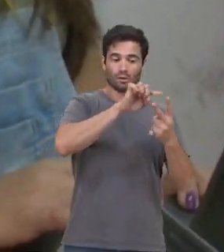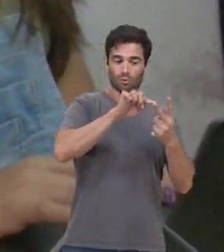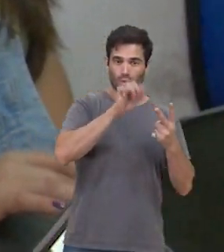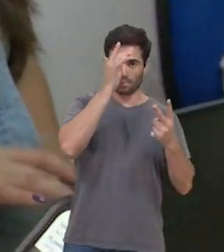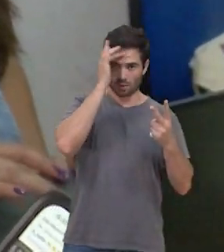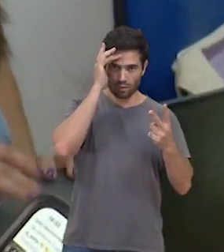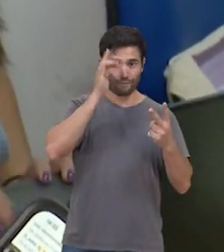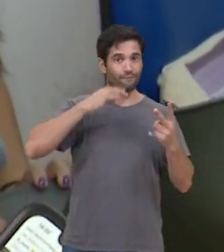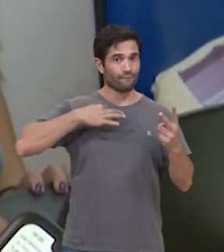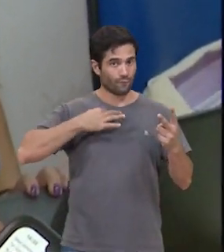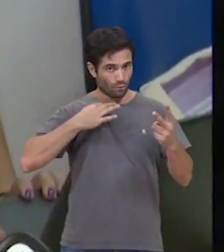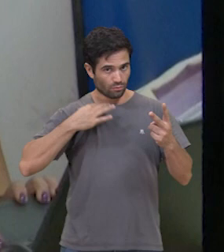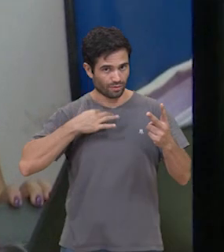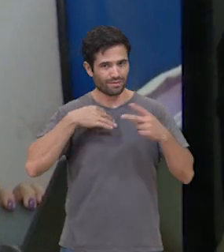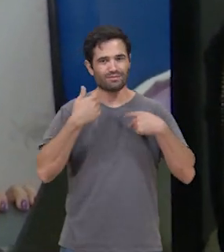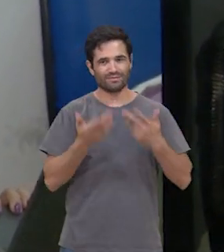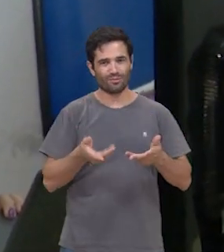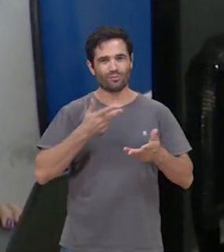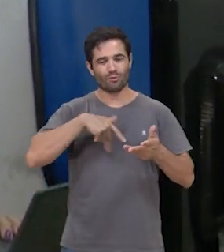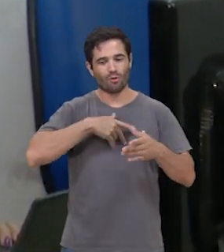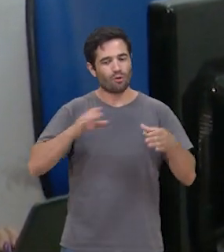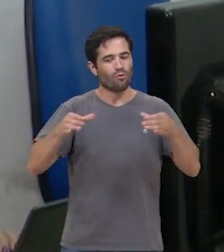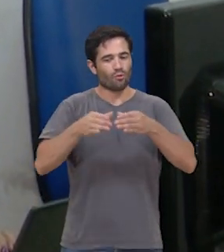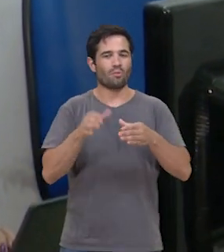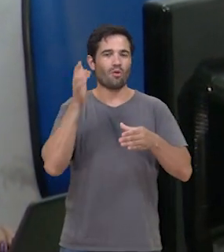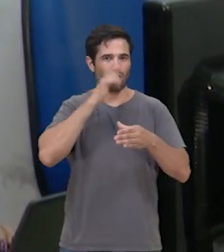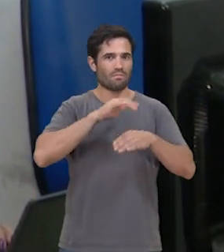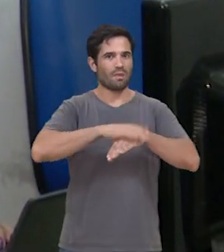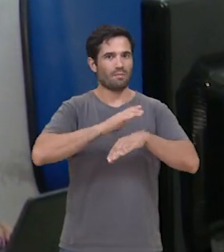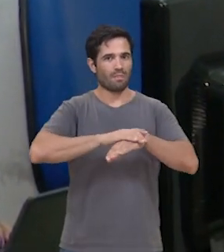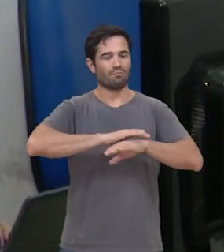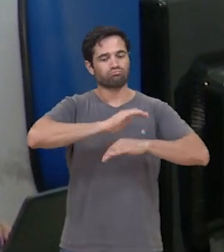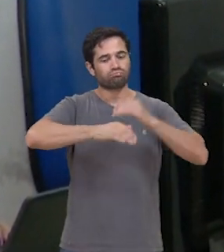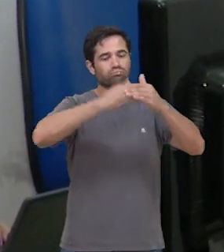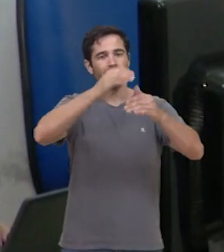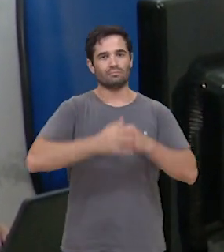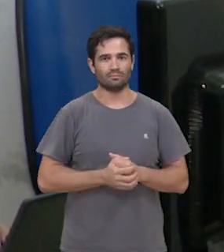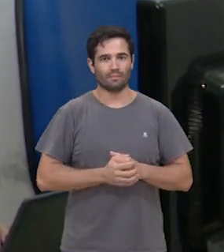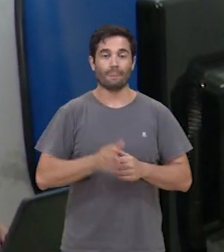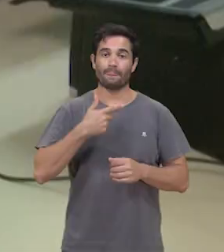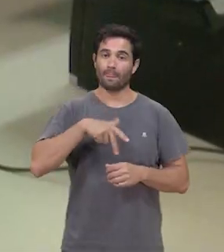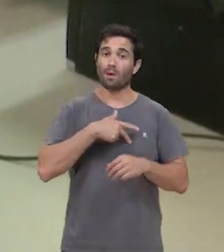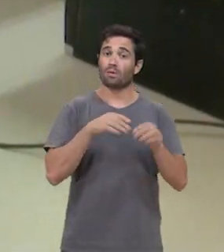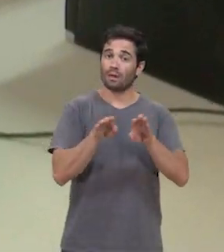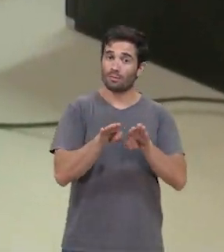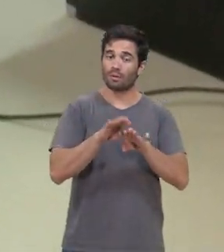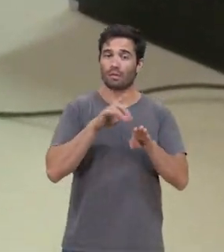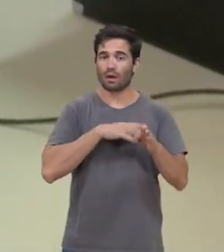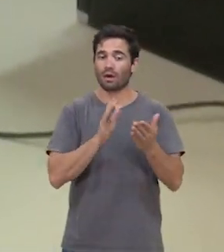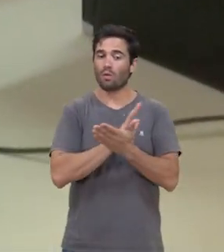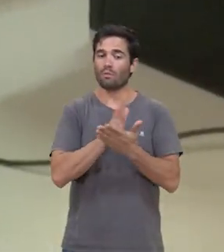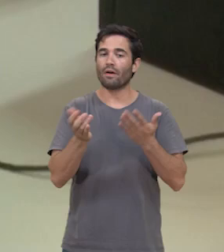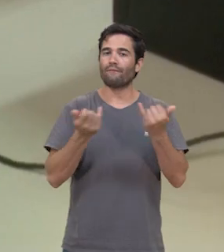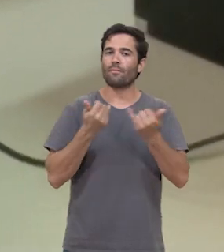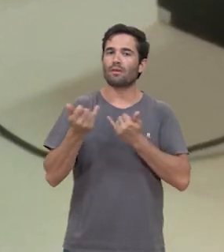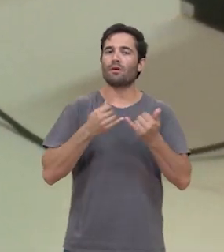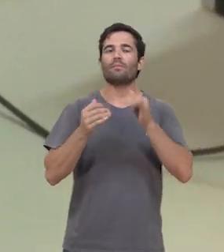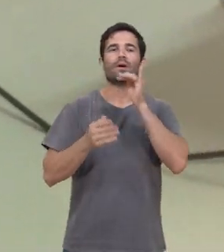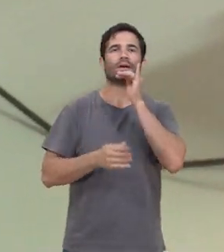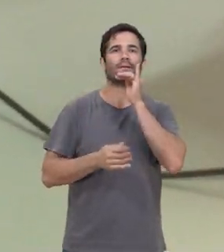a São voluntários então a gente consegue crescer um pouquinho a nossa equipe né a gente também traz algumas